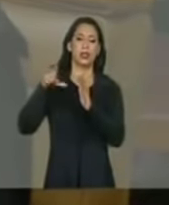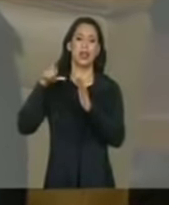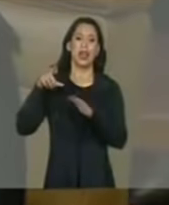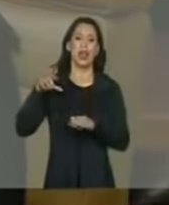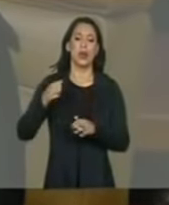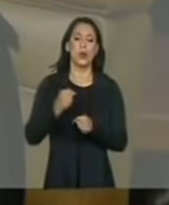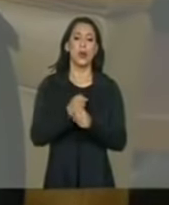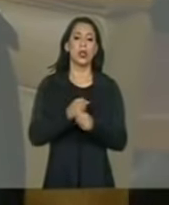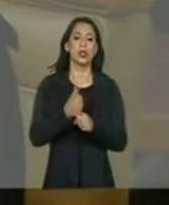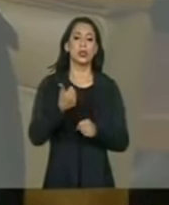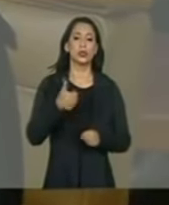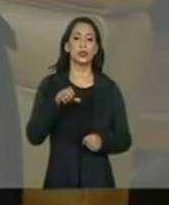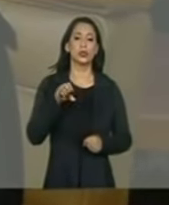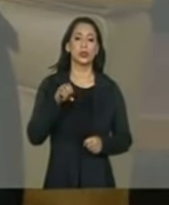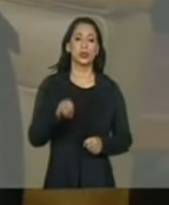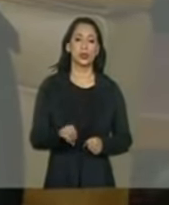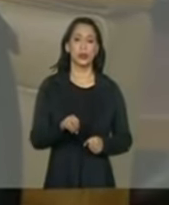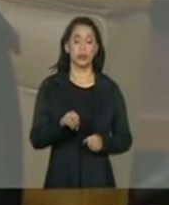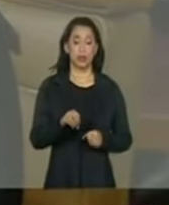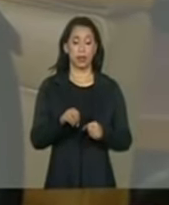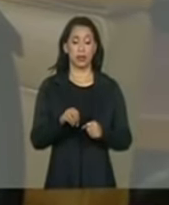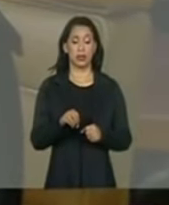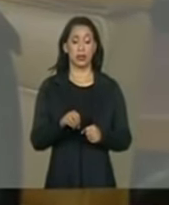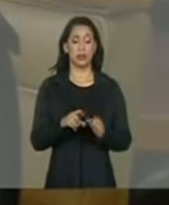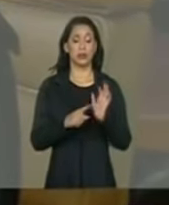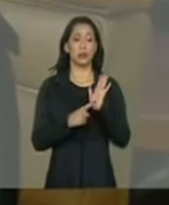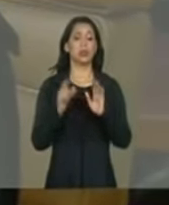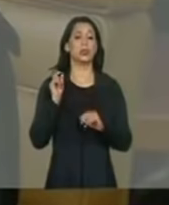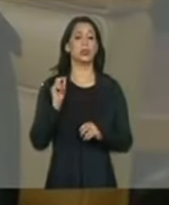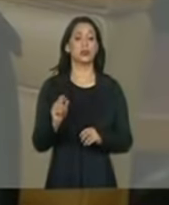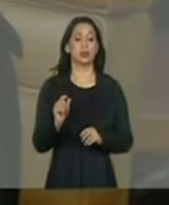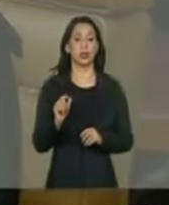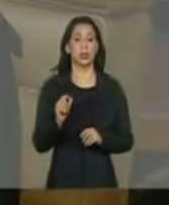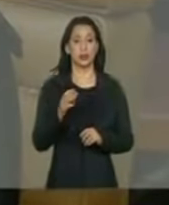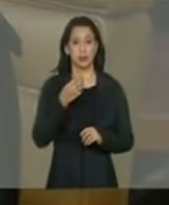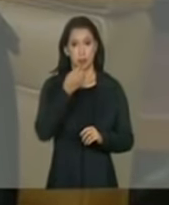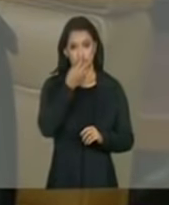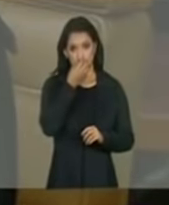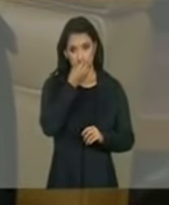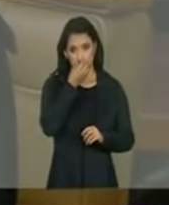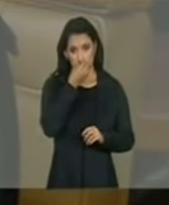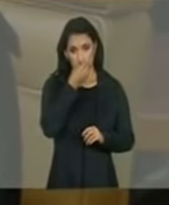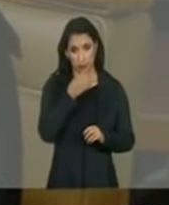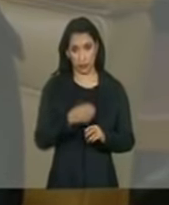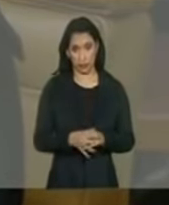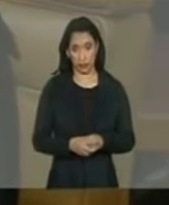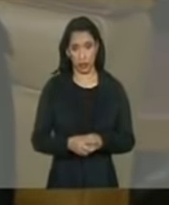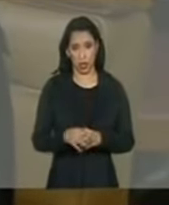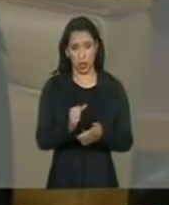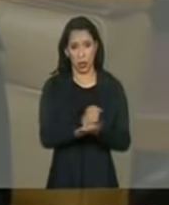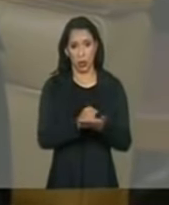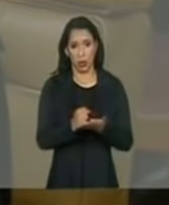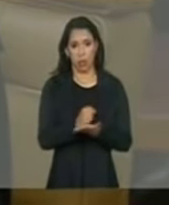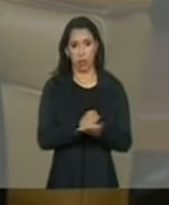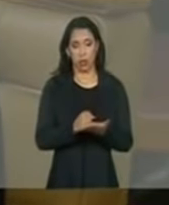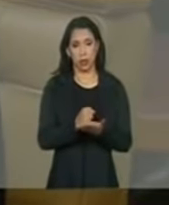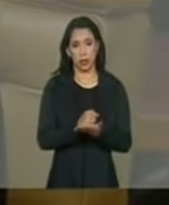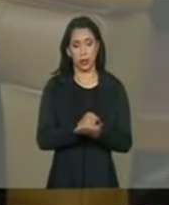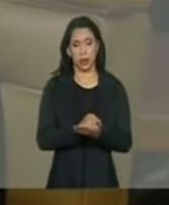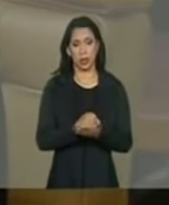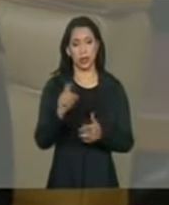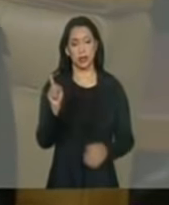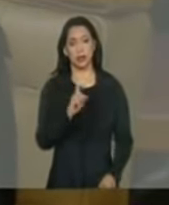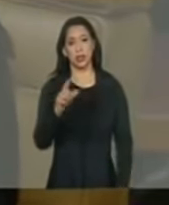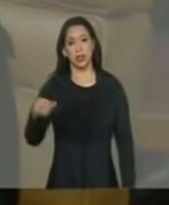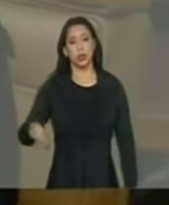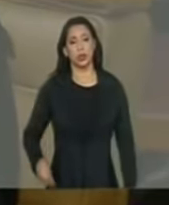sentido de que de que o princípio constitucional da não culpabilidade ou